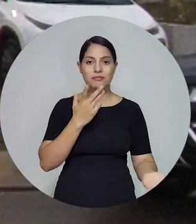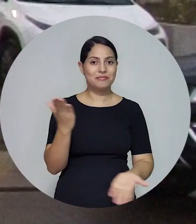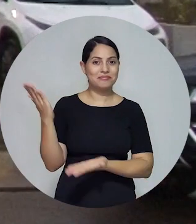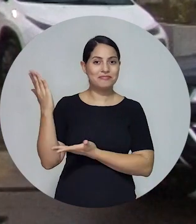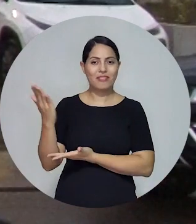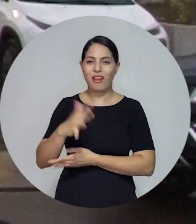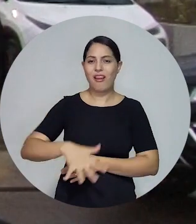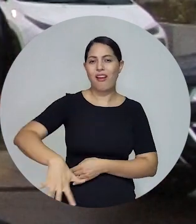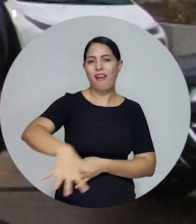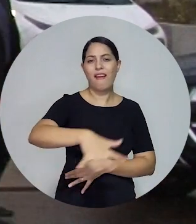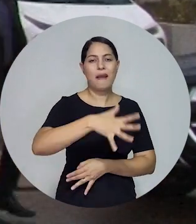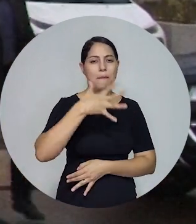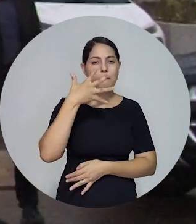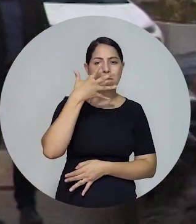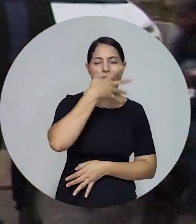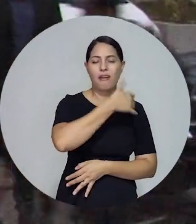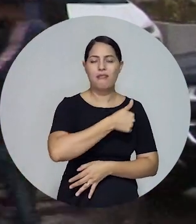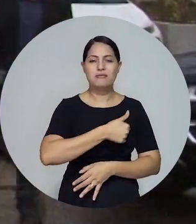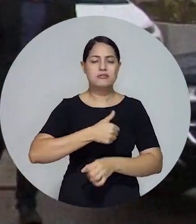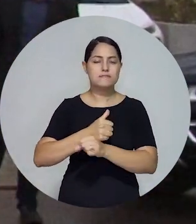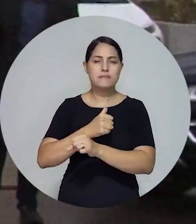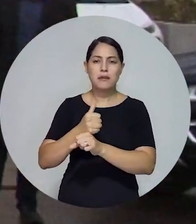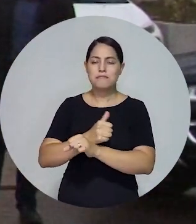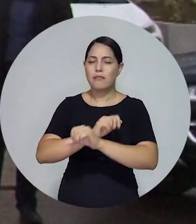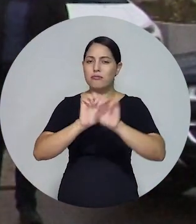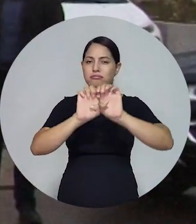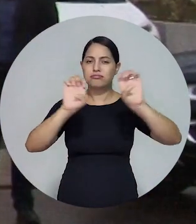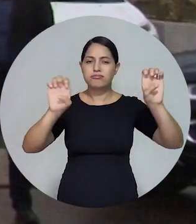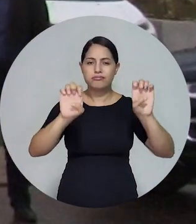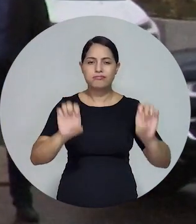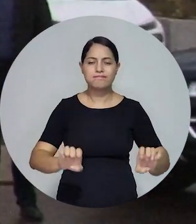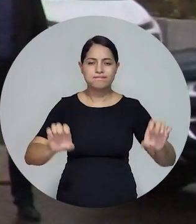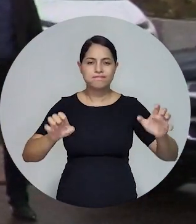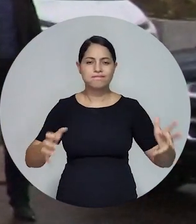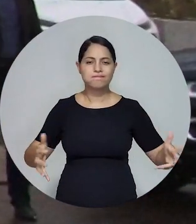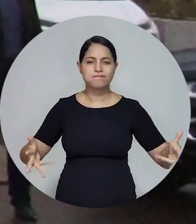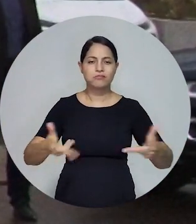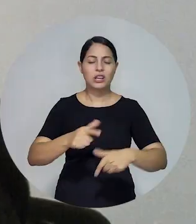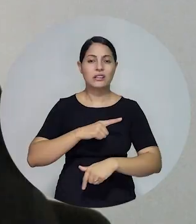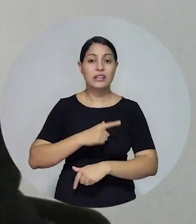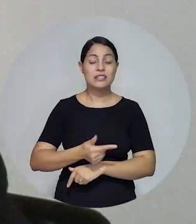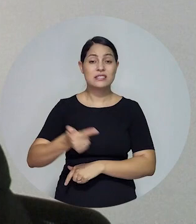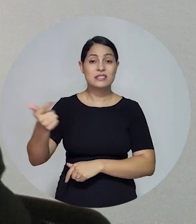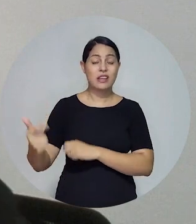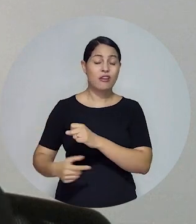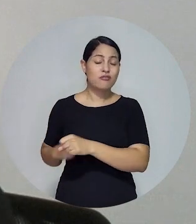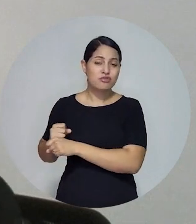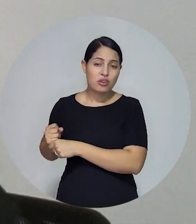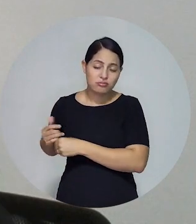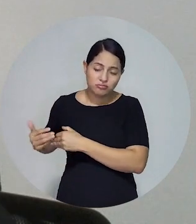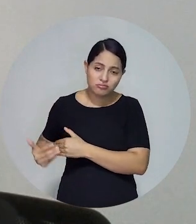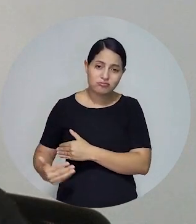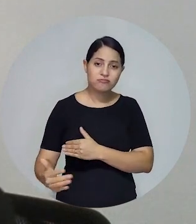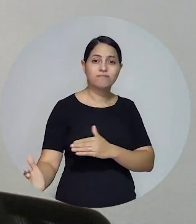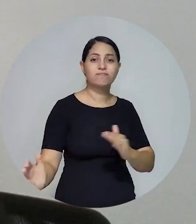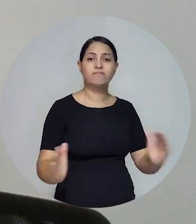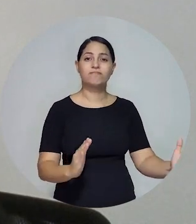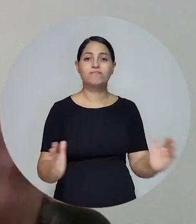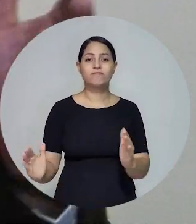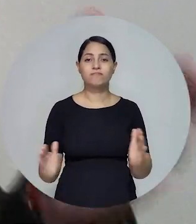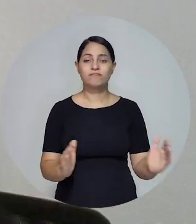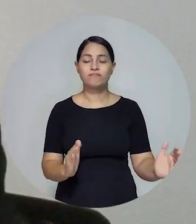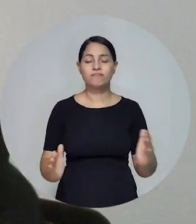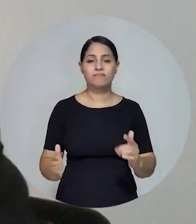Aqui além, essa belíssima sede, essa belíssima construção, que foi edificada a várias mãos, há 7 anos, por várias